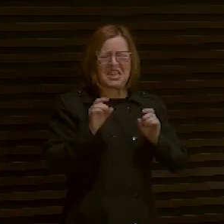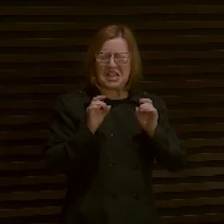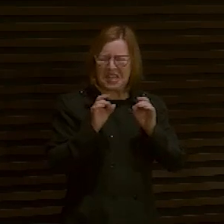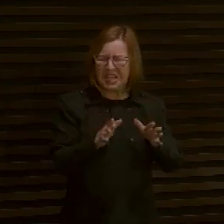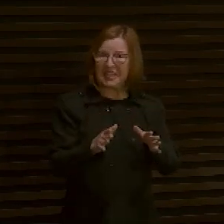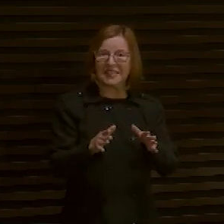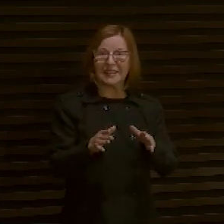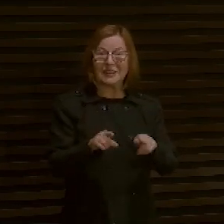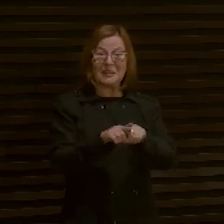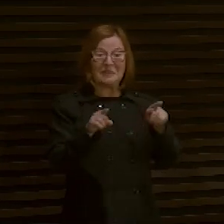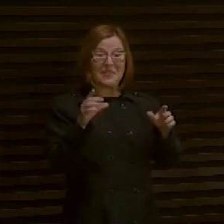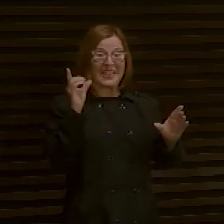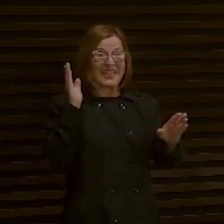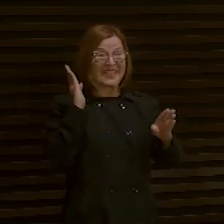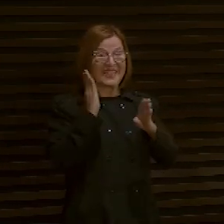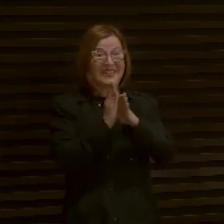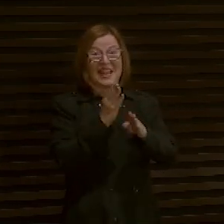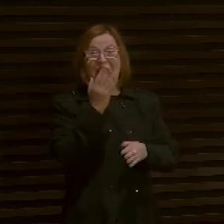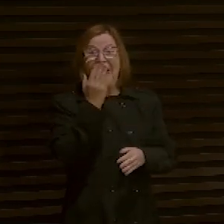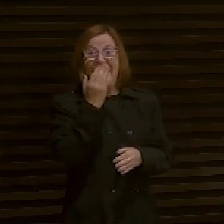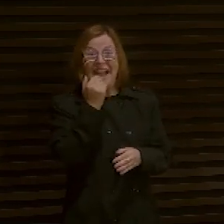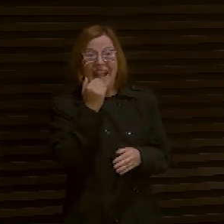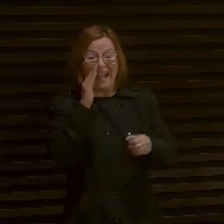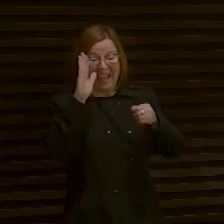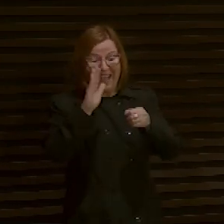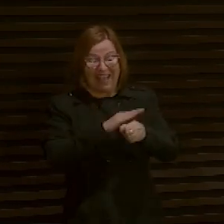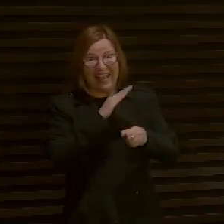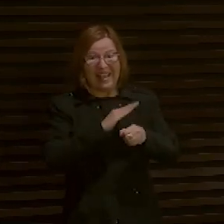E eles encontraram fartura que Deus proveu e o inimigo foi embora.